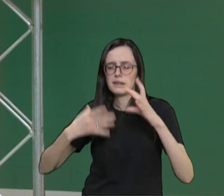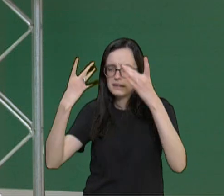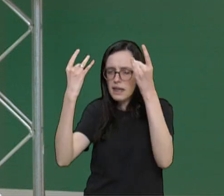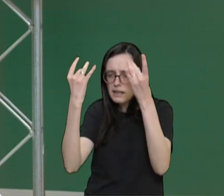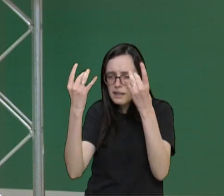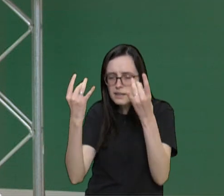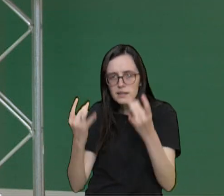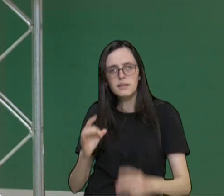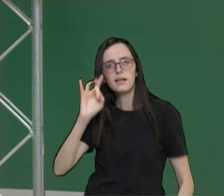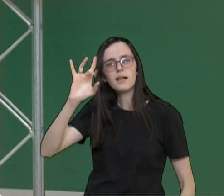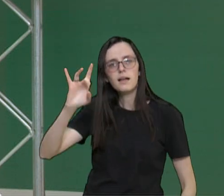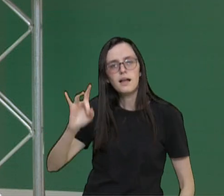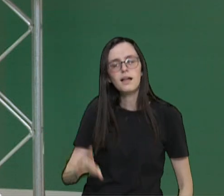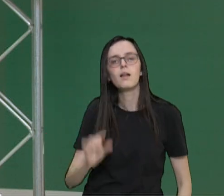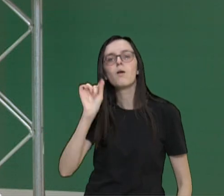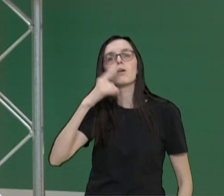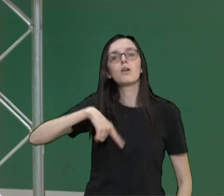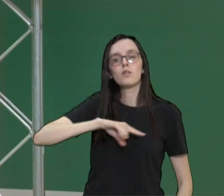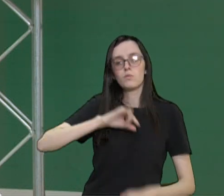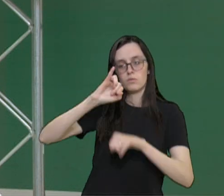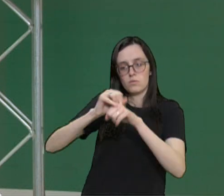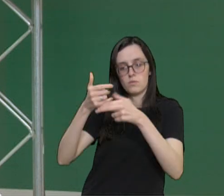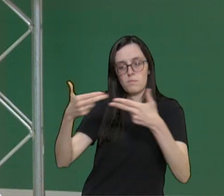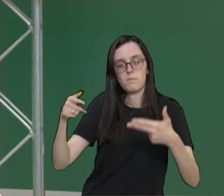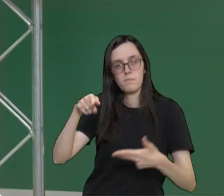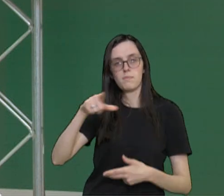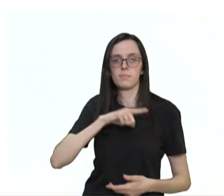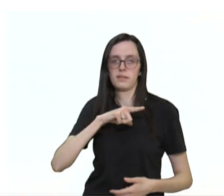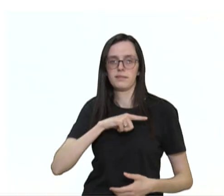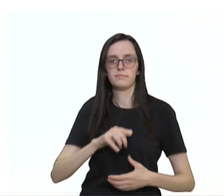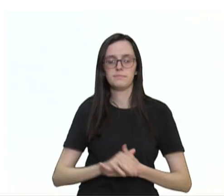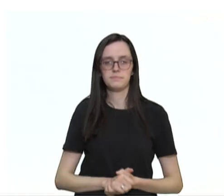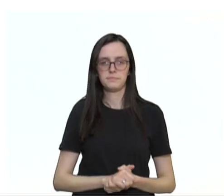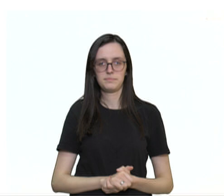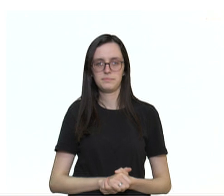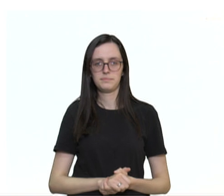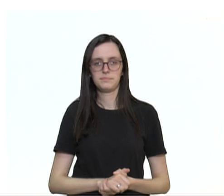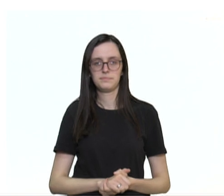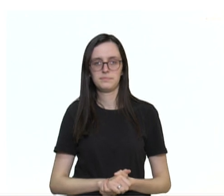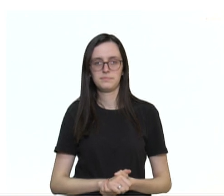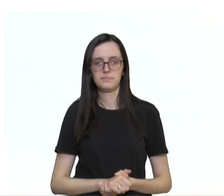as funções que o nosso objeto, a nossa criação vai ter.